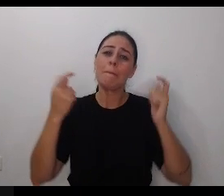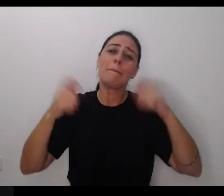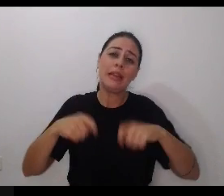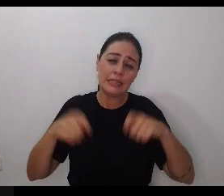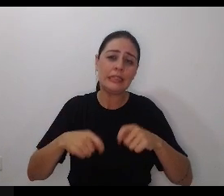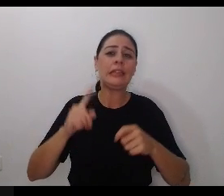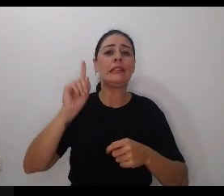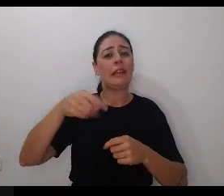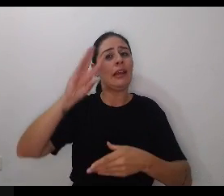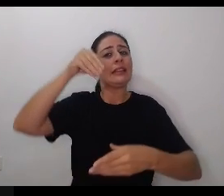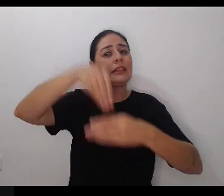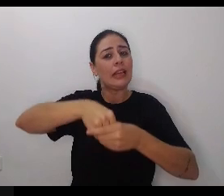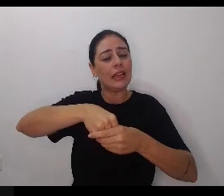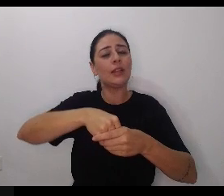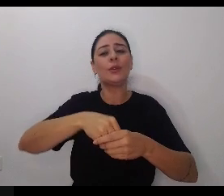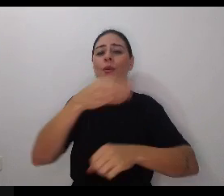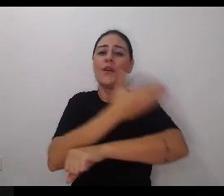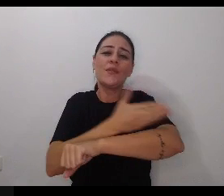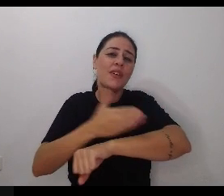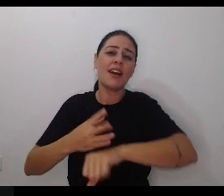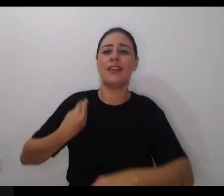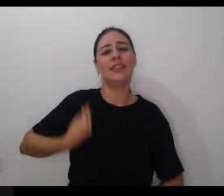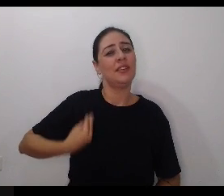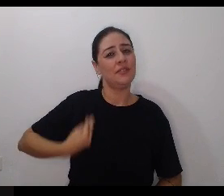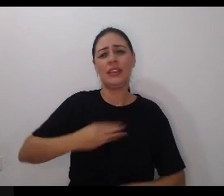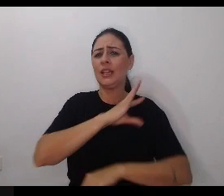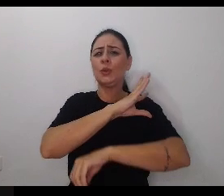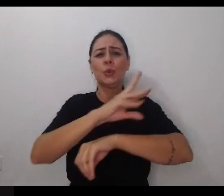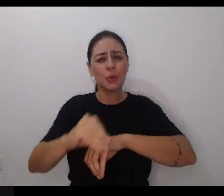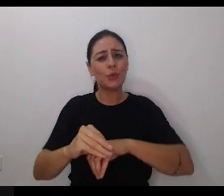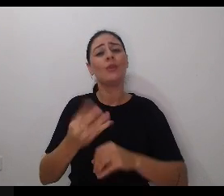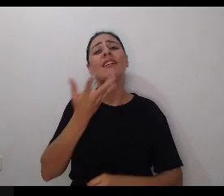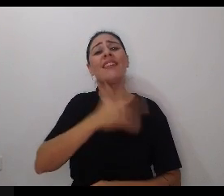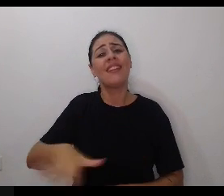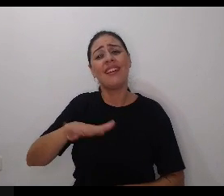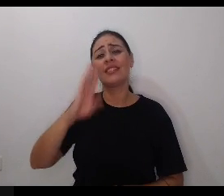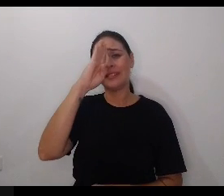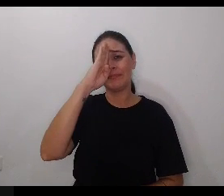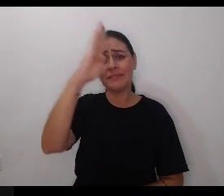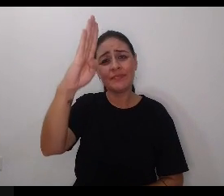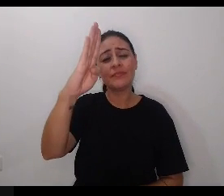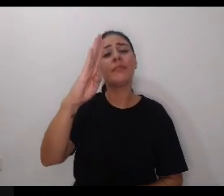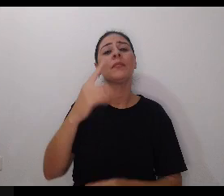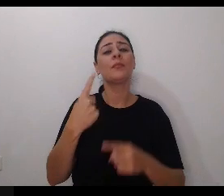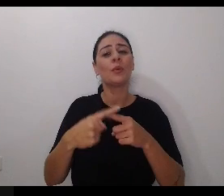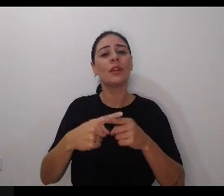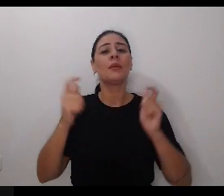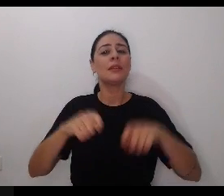em sociedade, nas interações, né? A gente precisa desse sentimento de pertencimento em todas as fases da